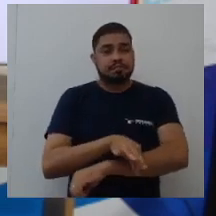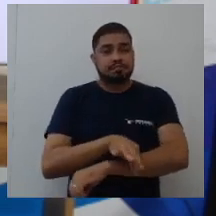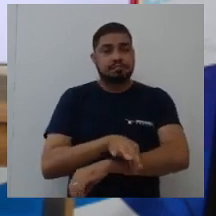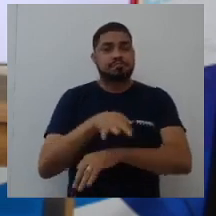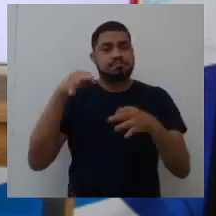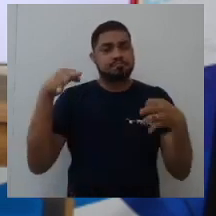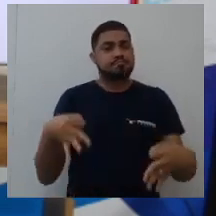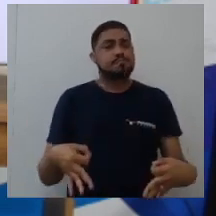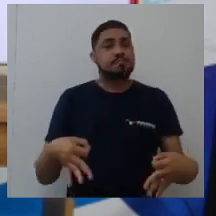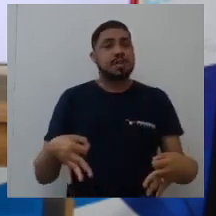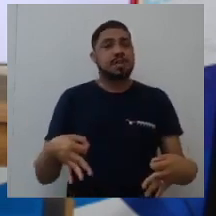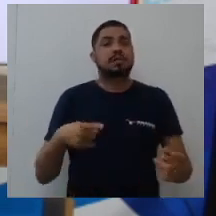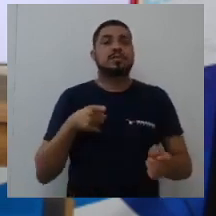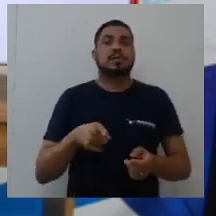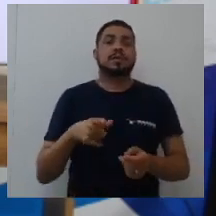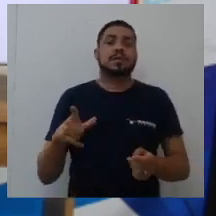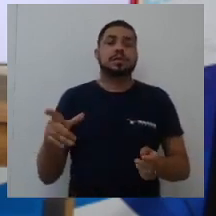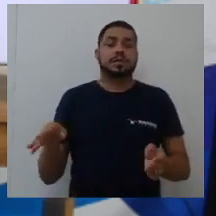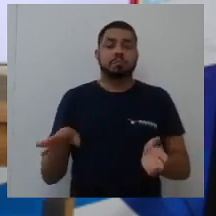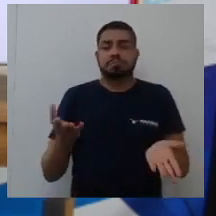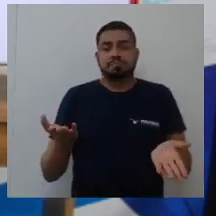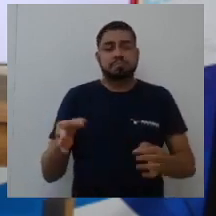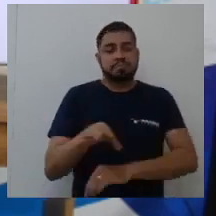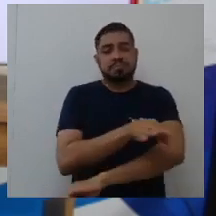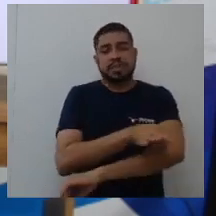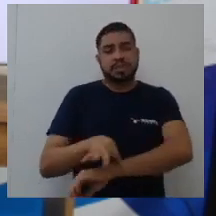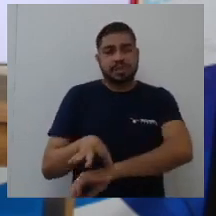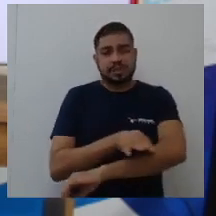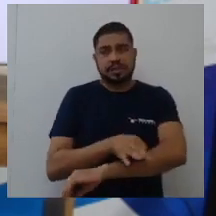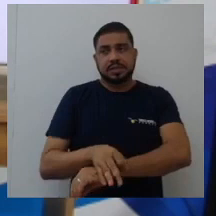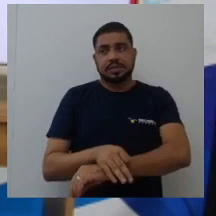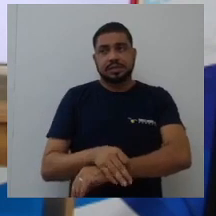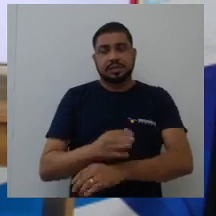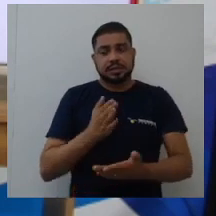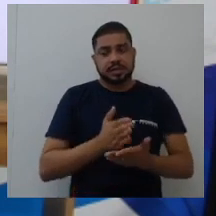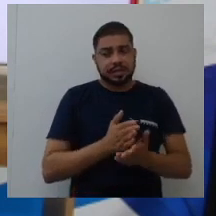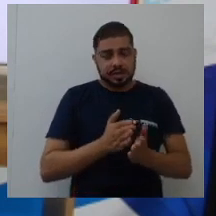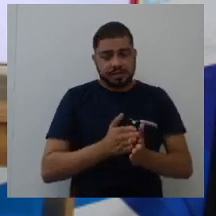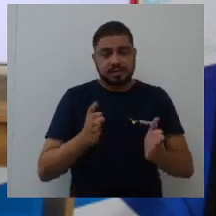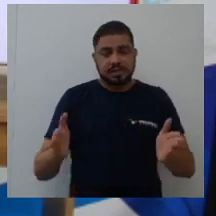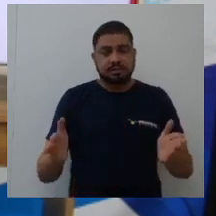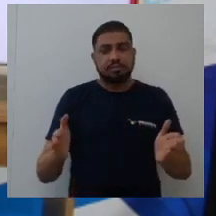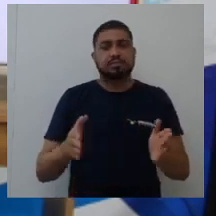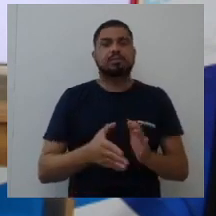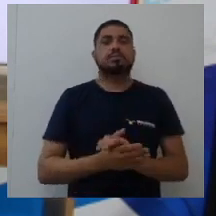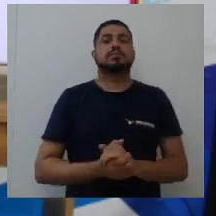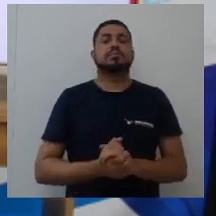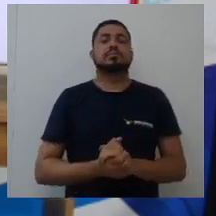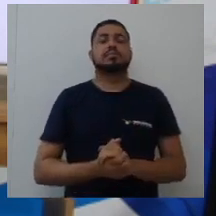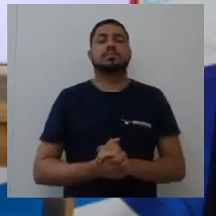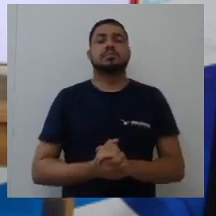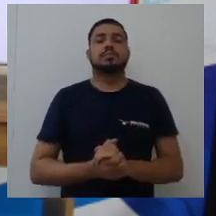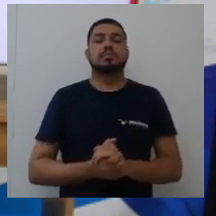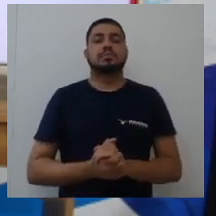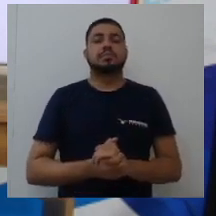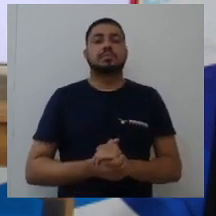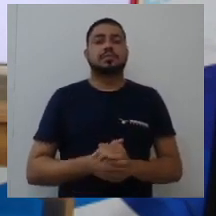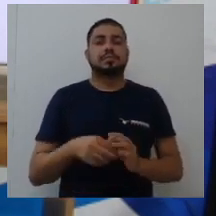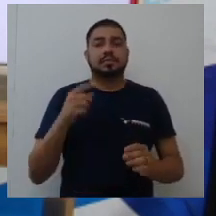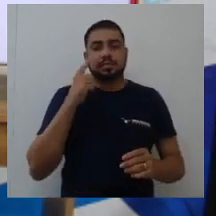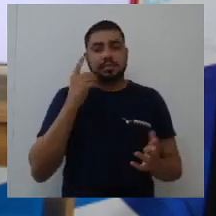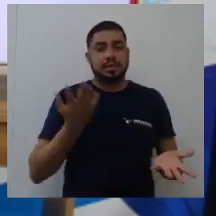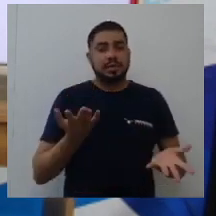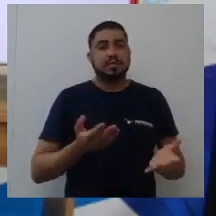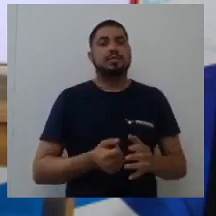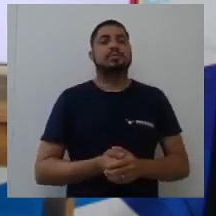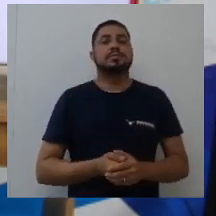tá? Você chega aqui, vamos medir esse intervalo aqui, tá bom? Vamos fazer uma medição